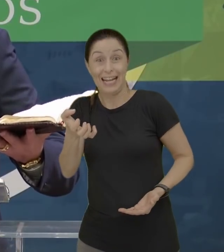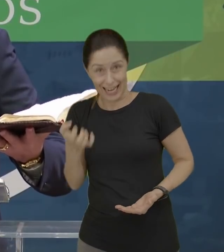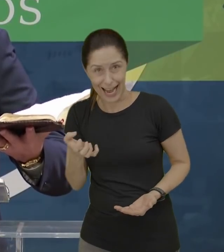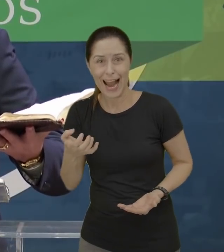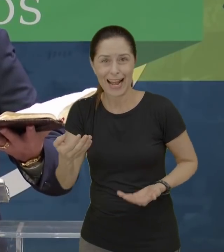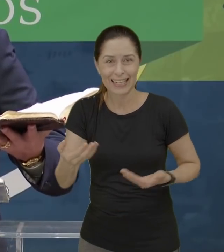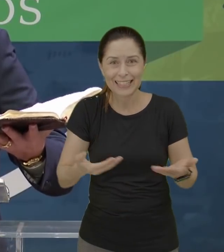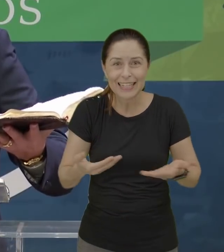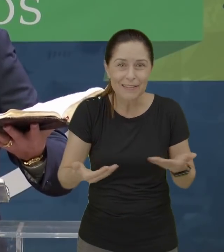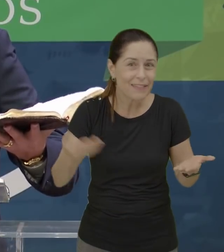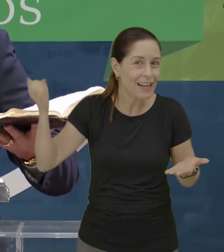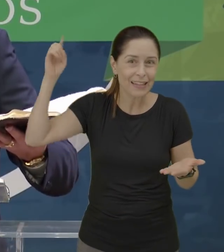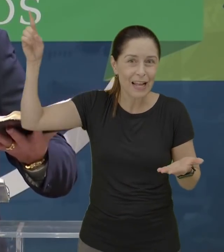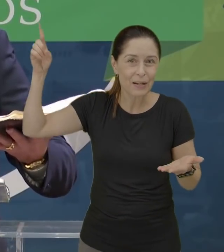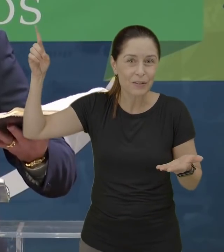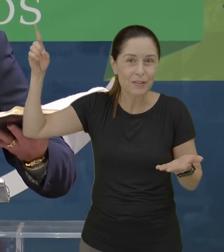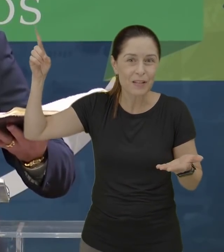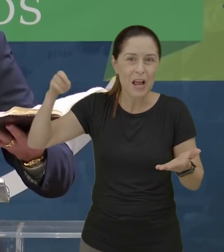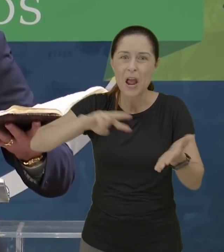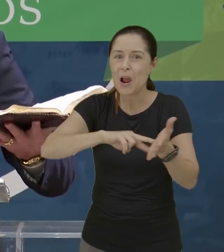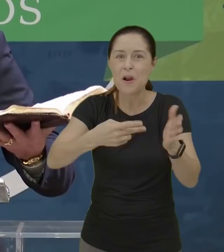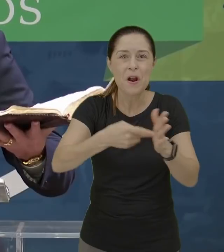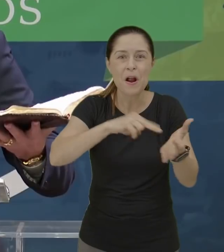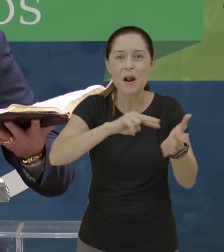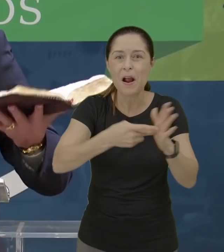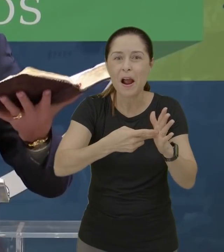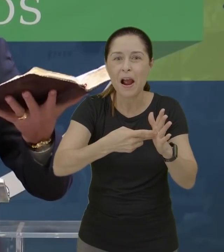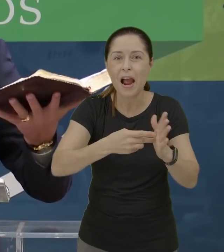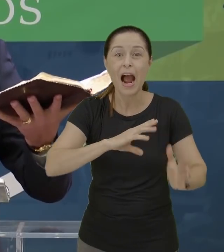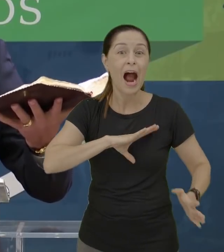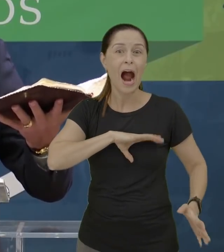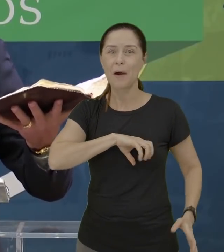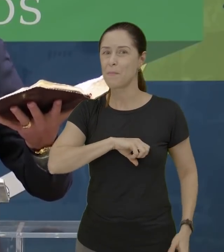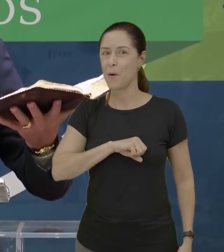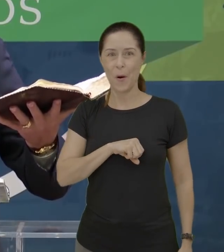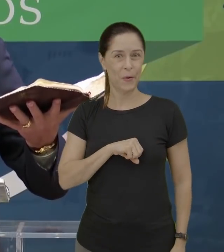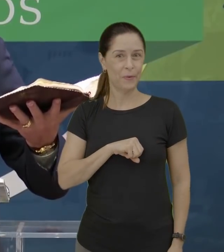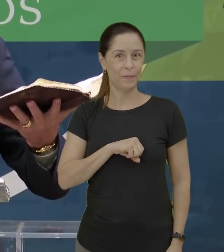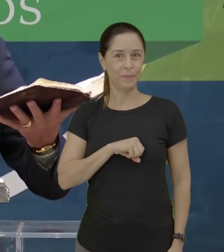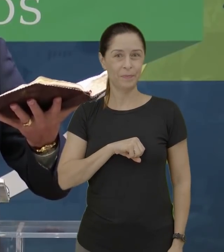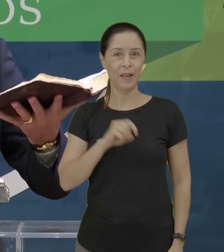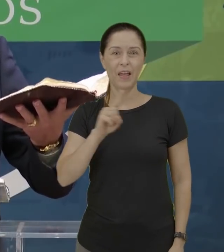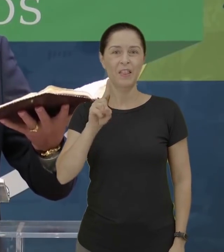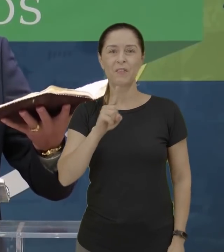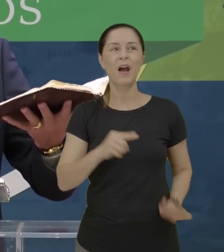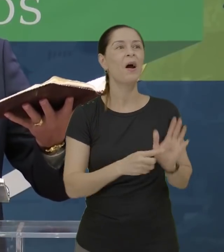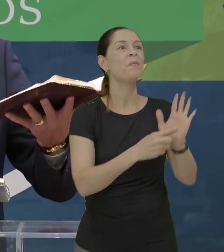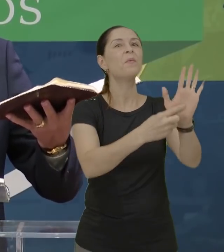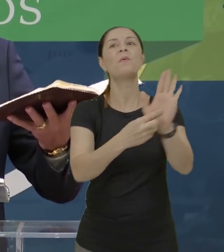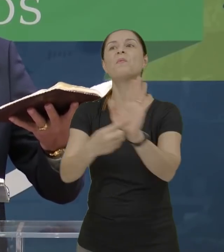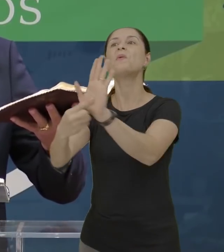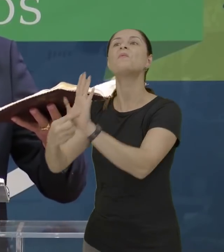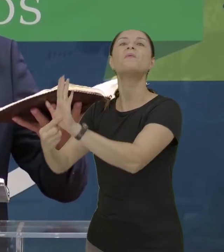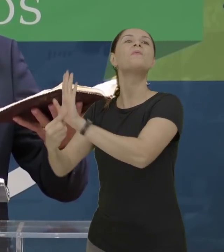serve. Isso é amor. Não é discurso, é